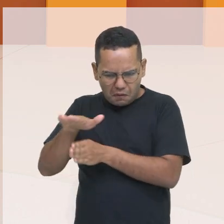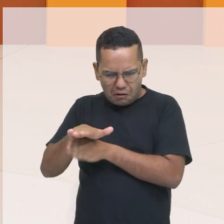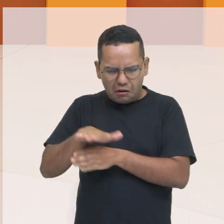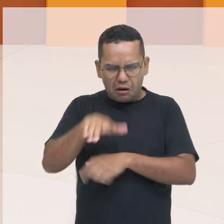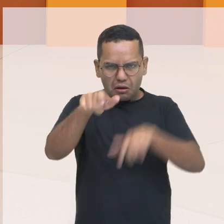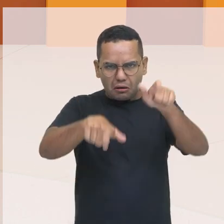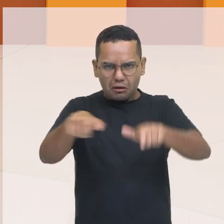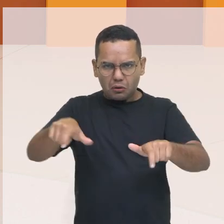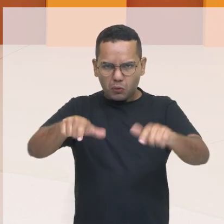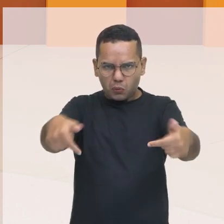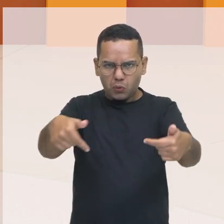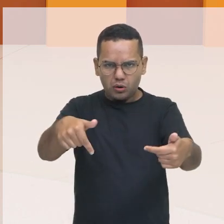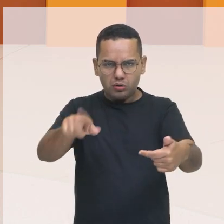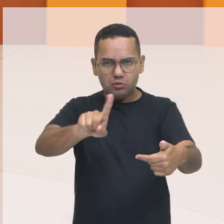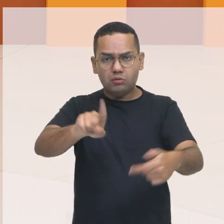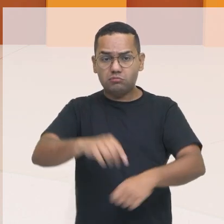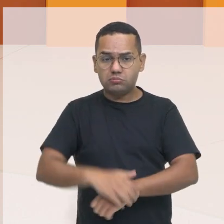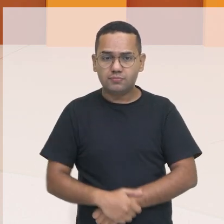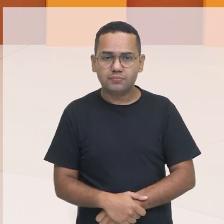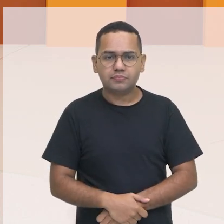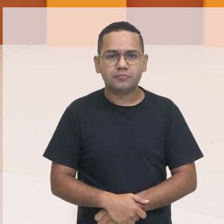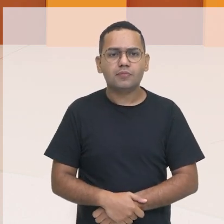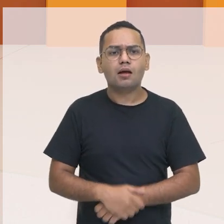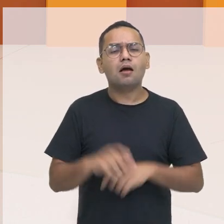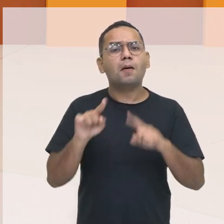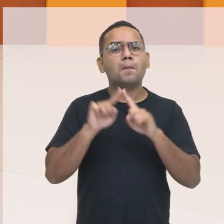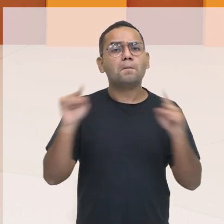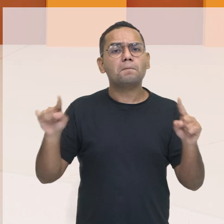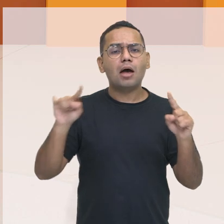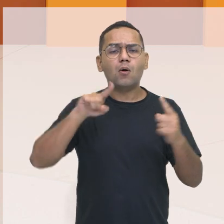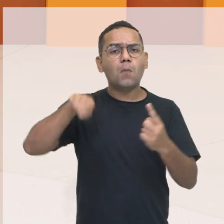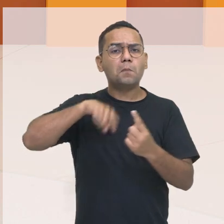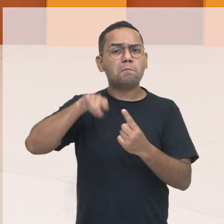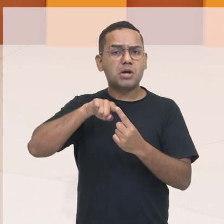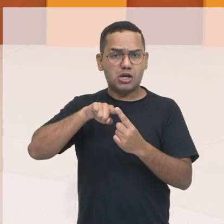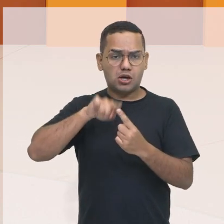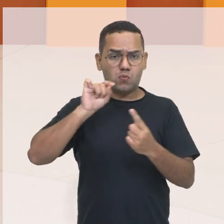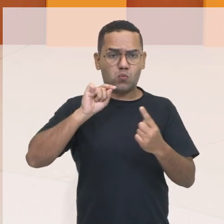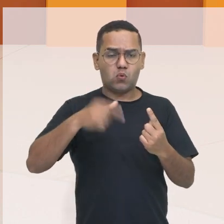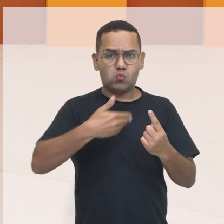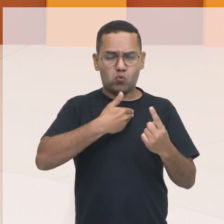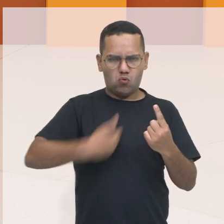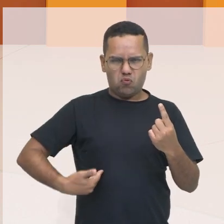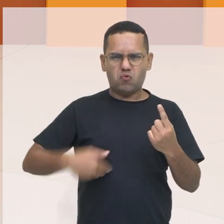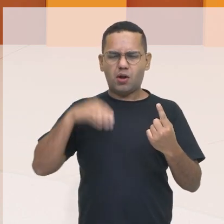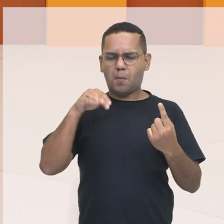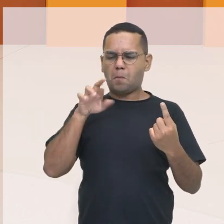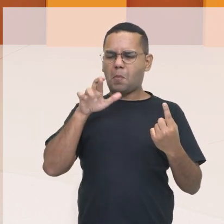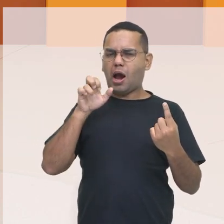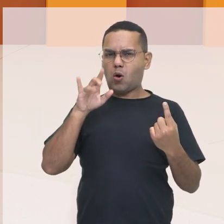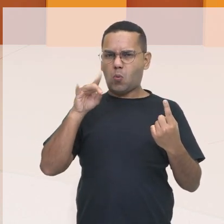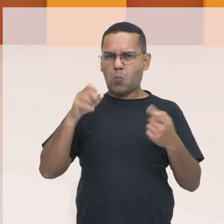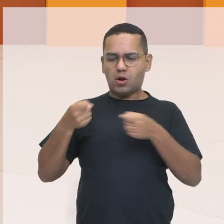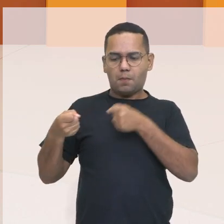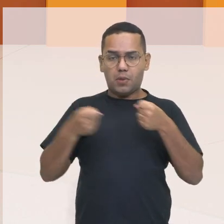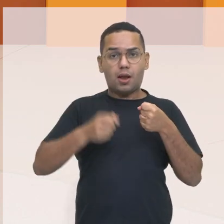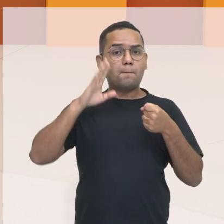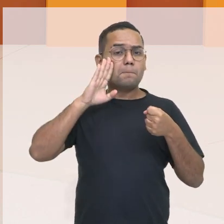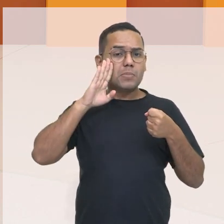homem. Estão entendendo? A funcionalidade do macropoder deverá apenas ser entendida